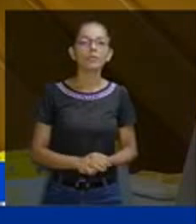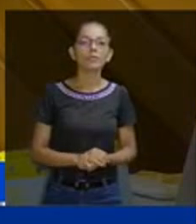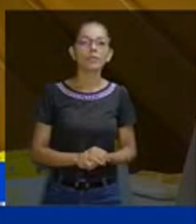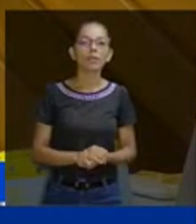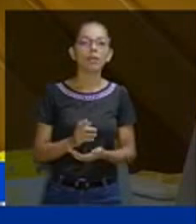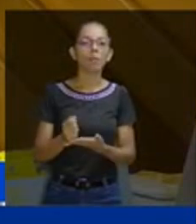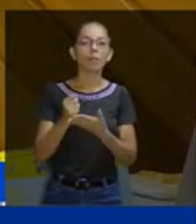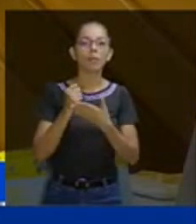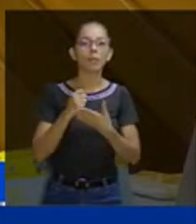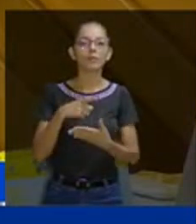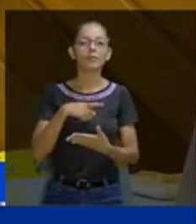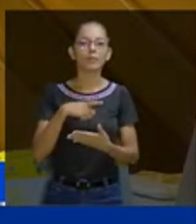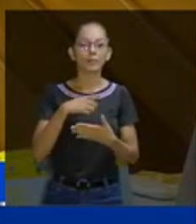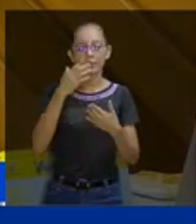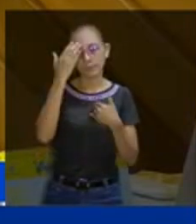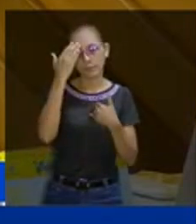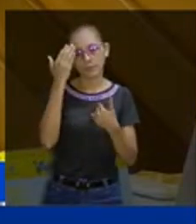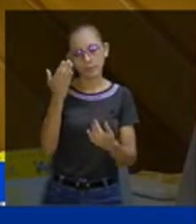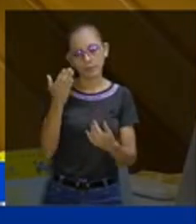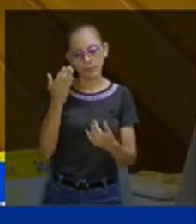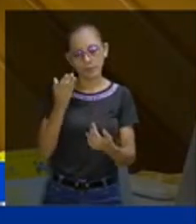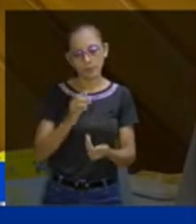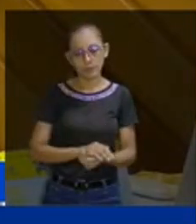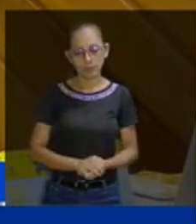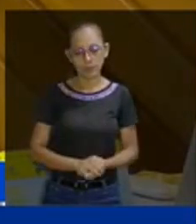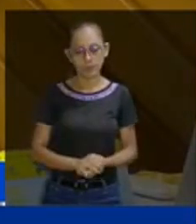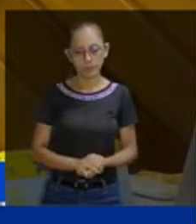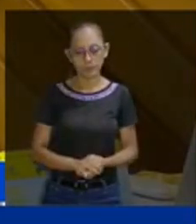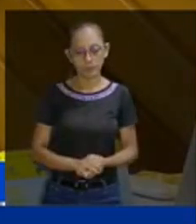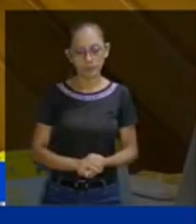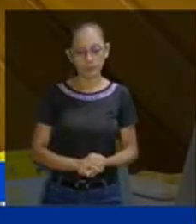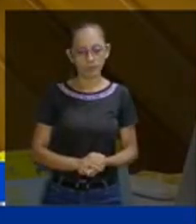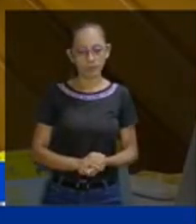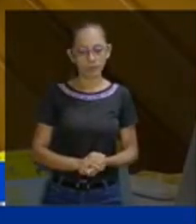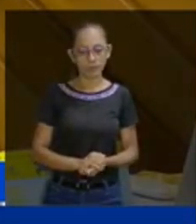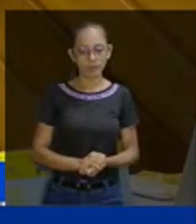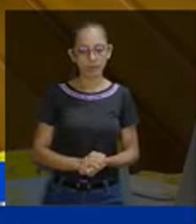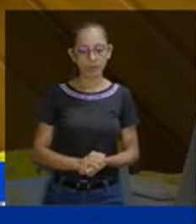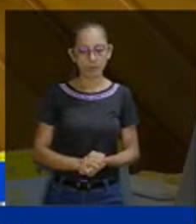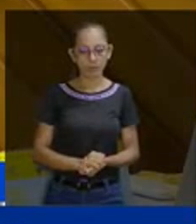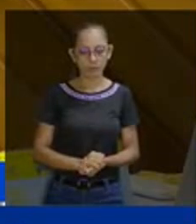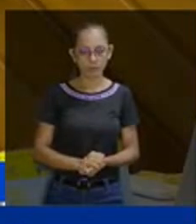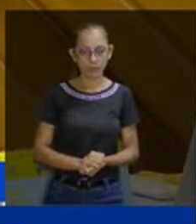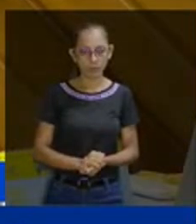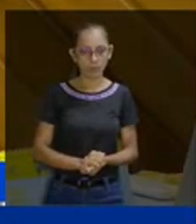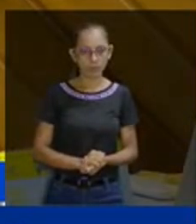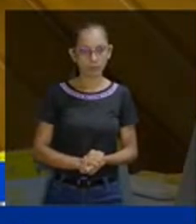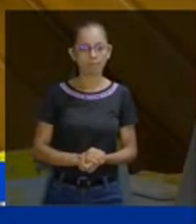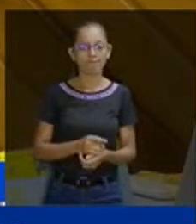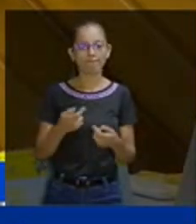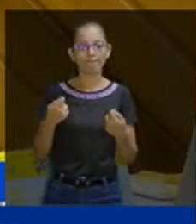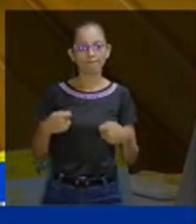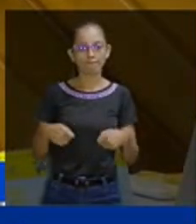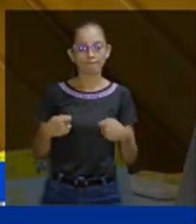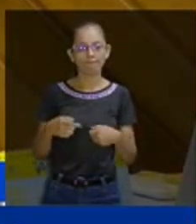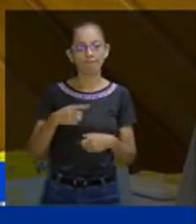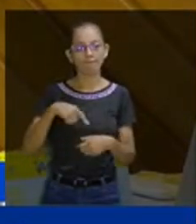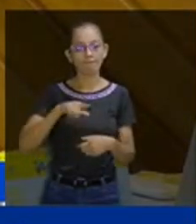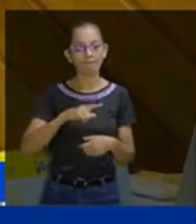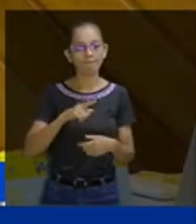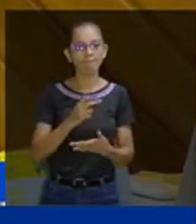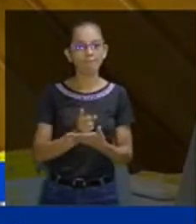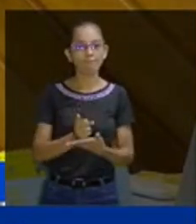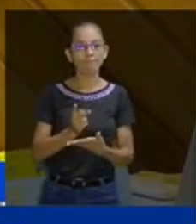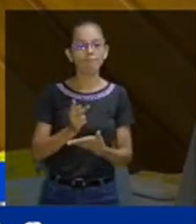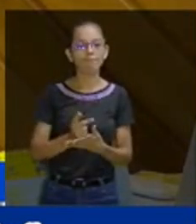jurídica. É preciso, senhoras e senhores, nos mantermos íntegros, honestos